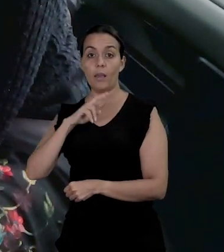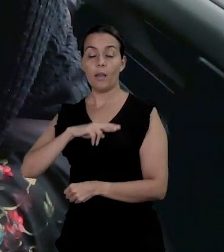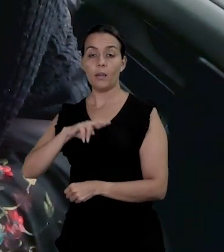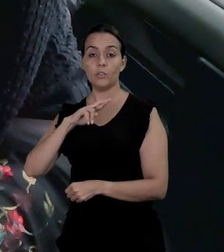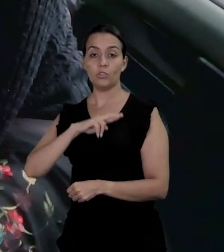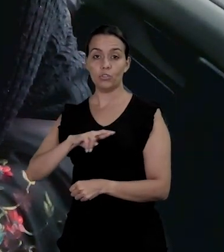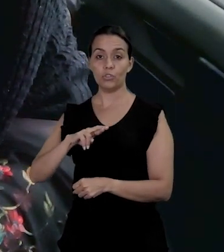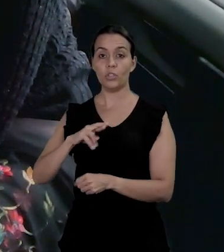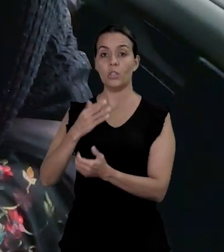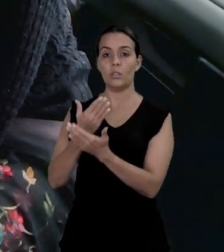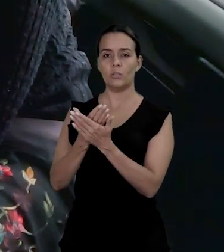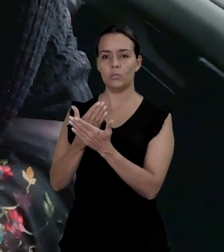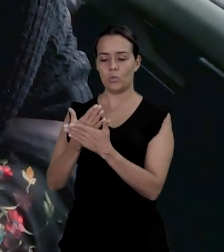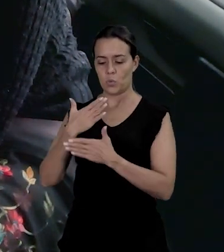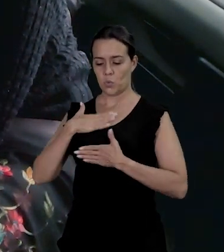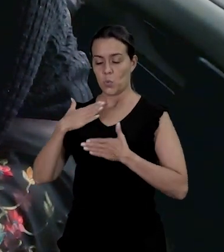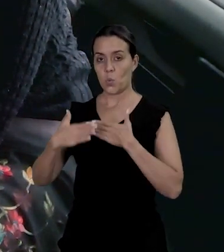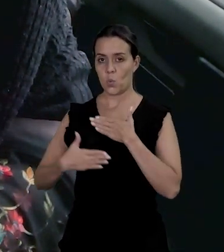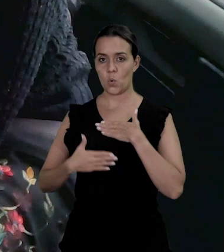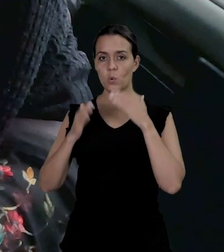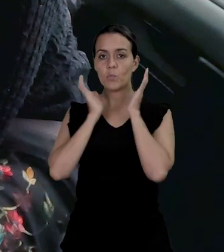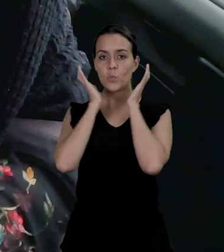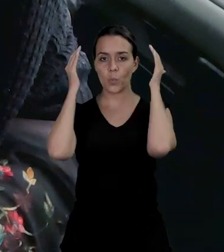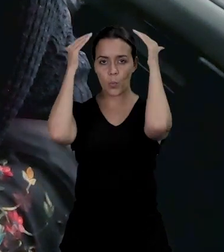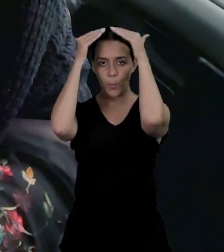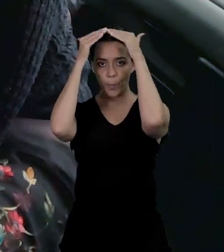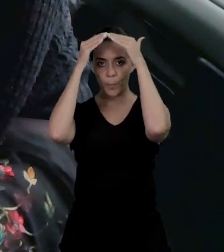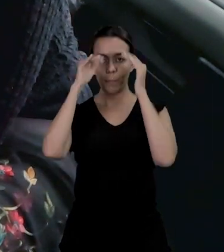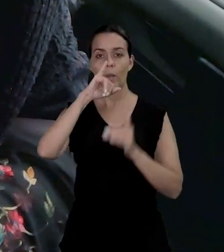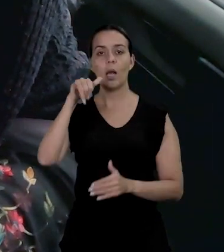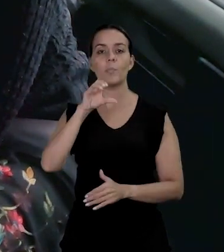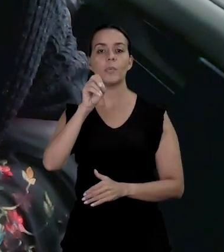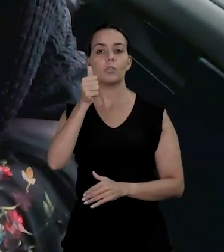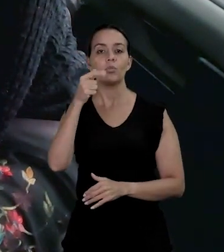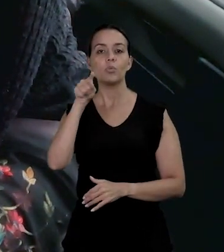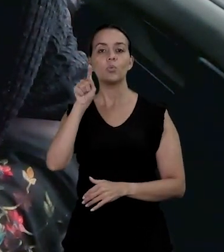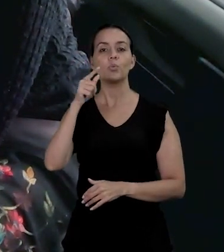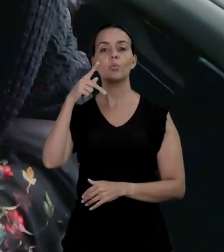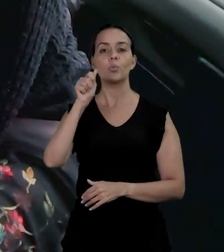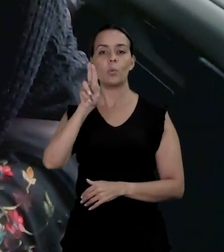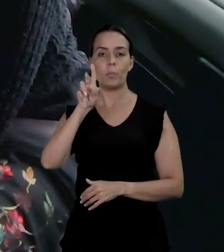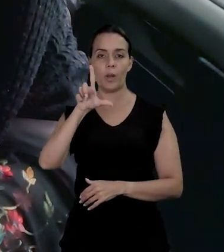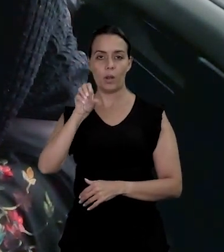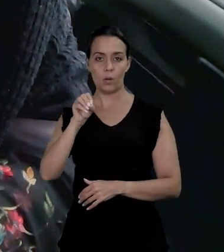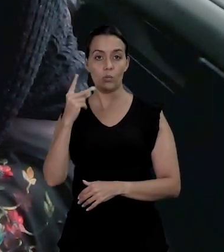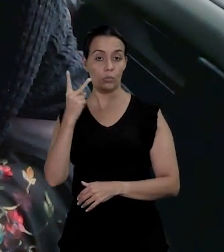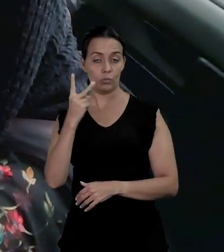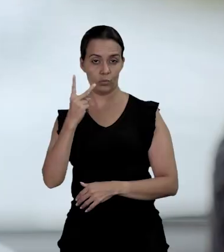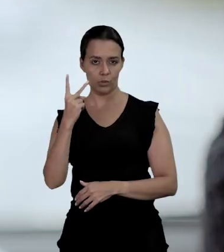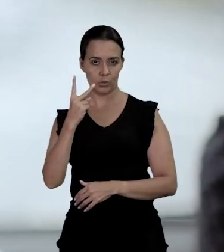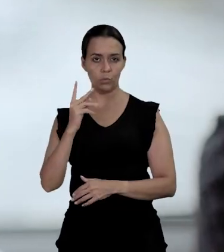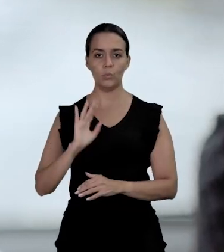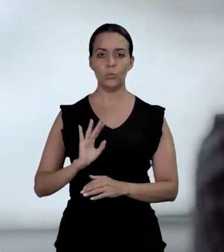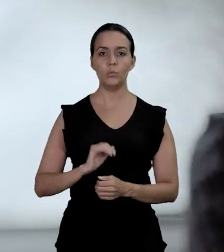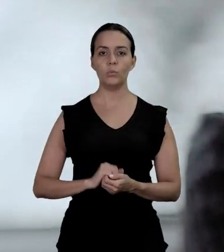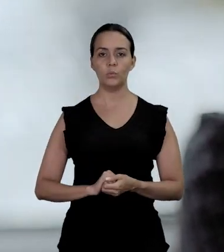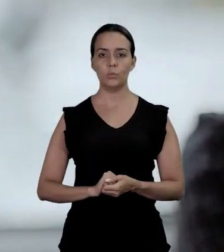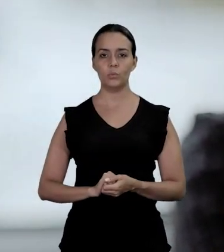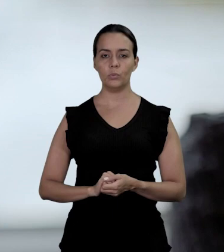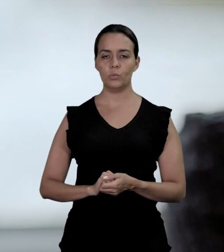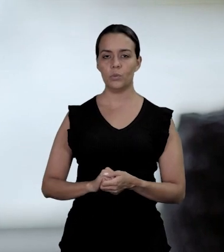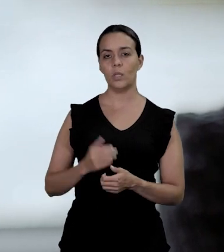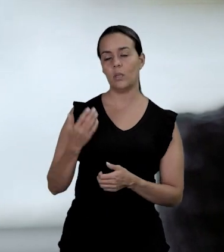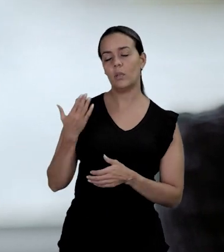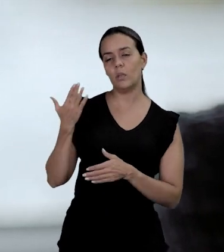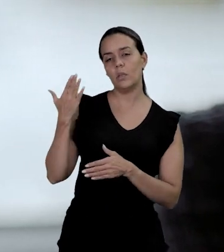60, naquilo que foi chamado de teologia do corpo. Tá? O Papa João Paulo II,